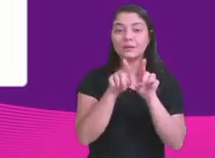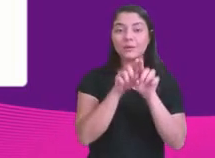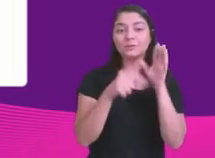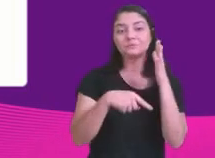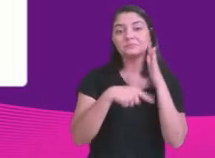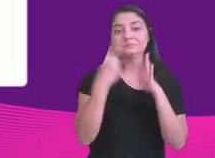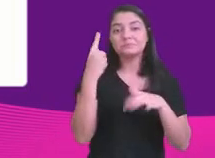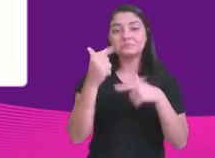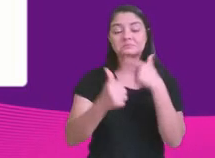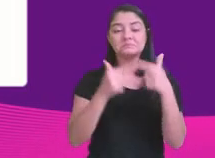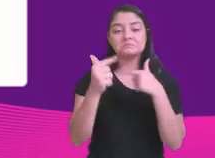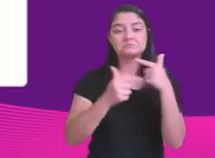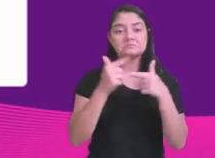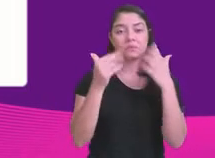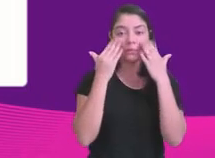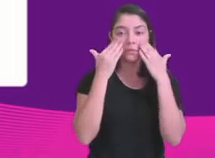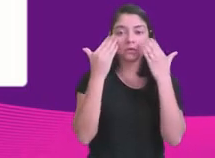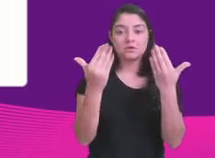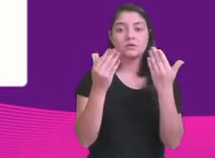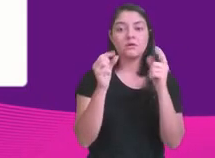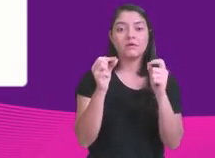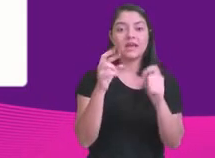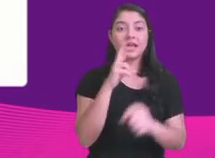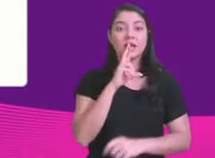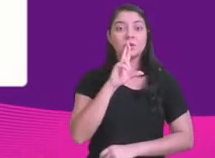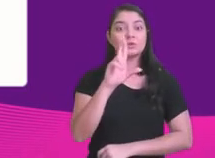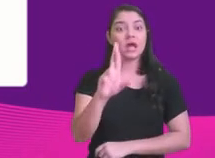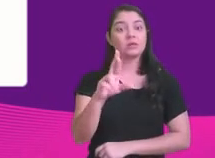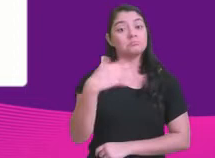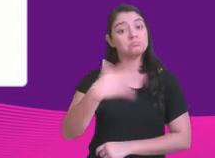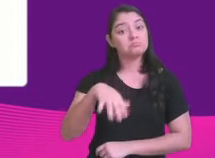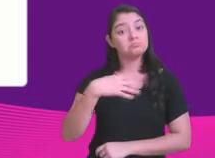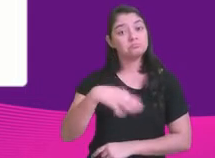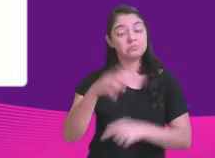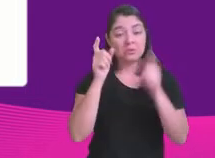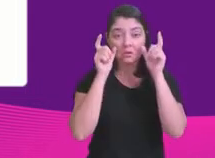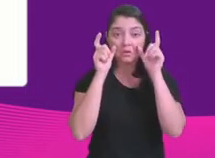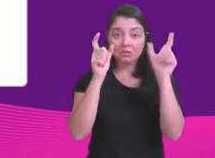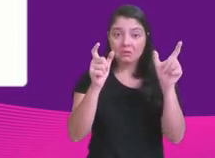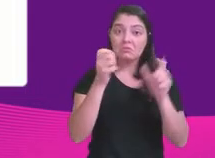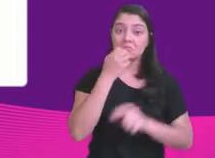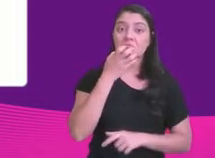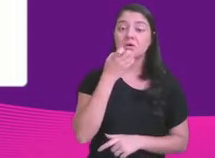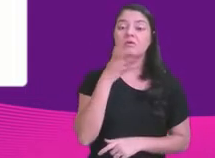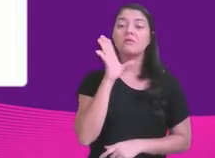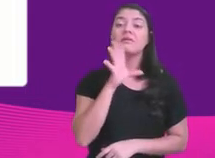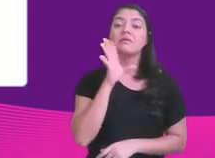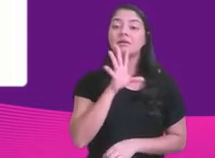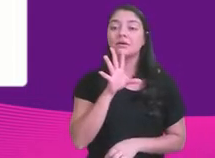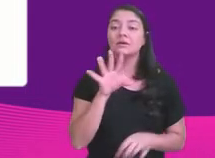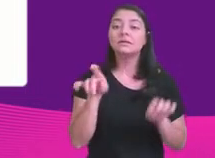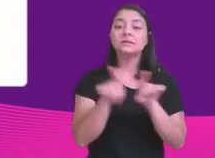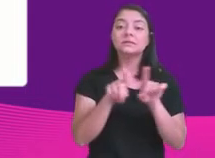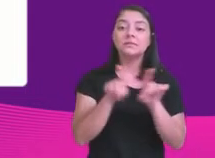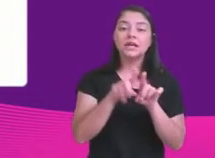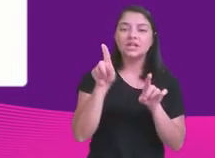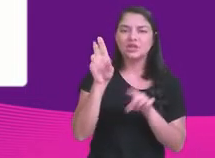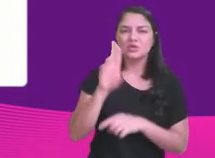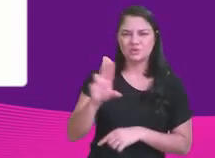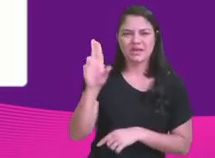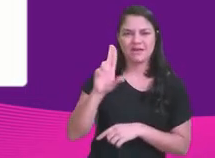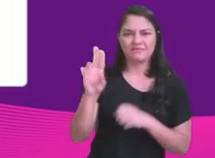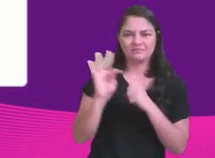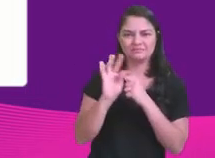demonstravam resultados extremamente interessantes. Apesar de nós executarmos a técnica, ainda